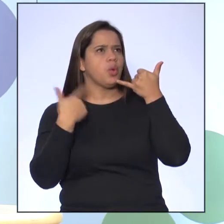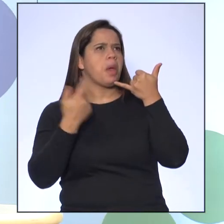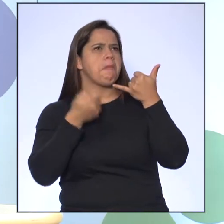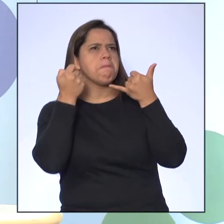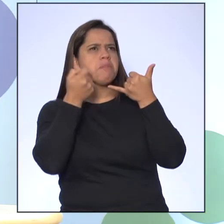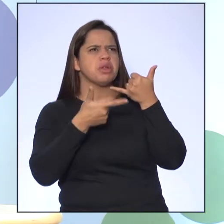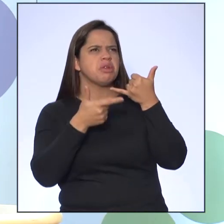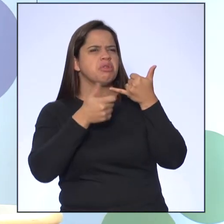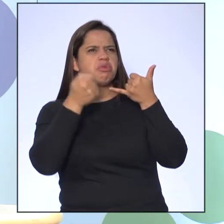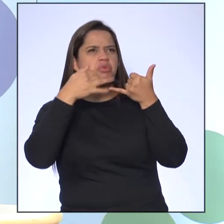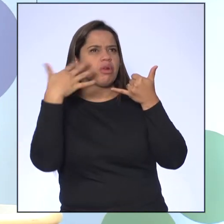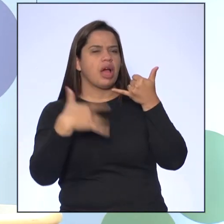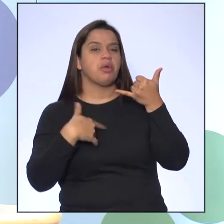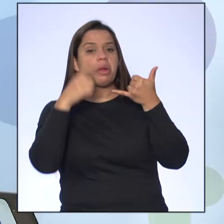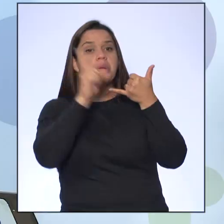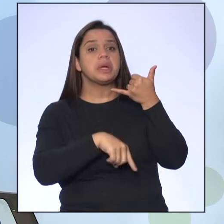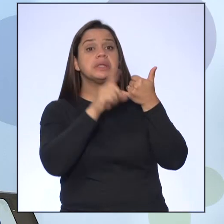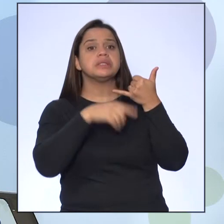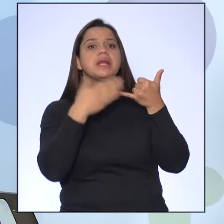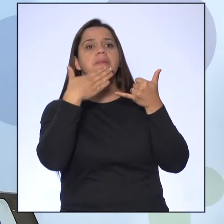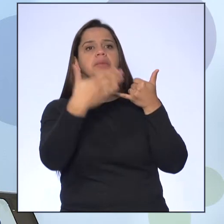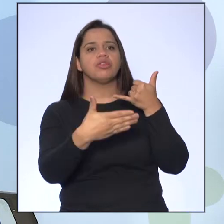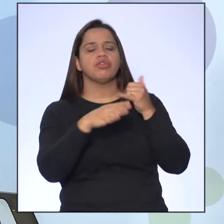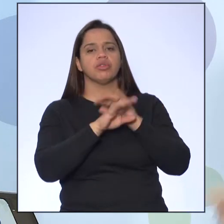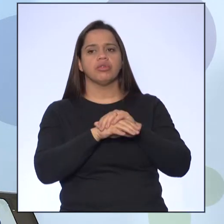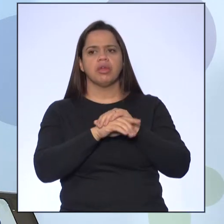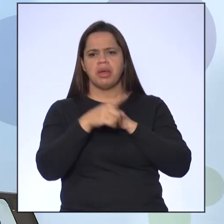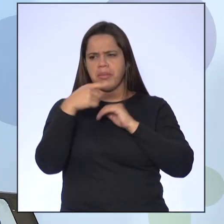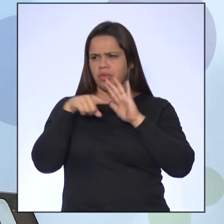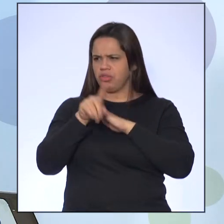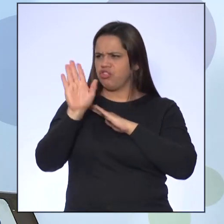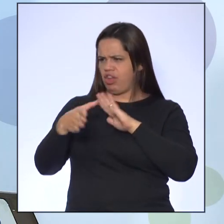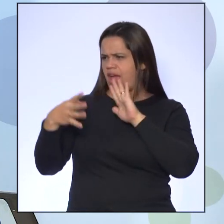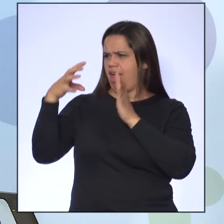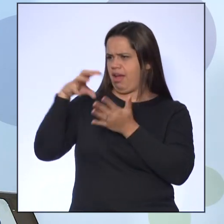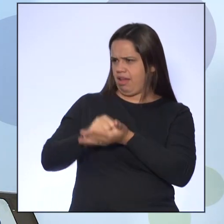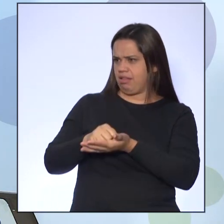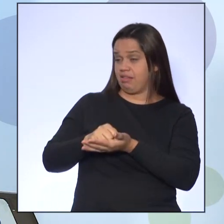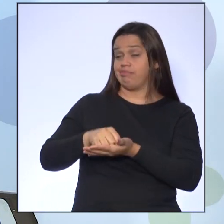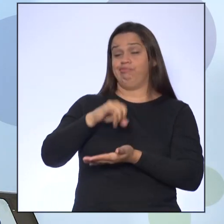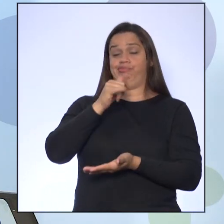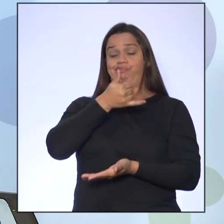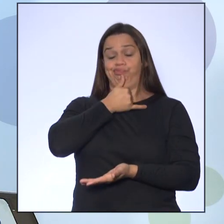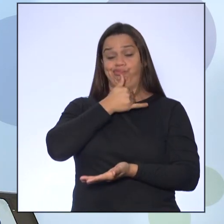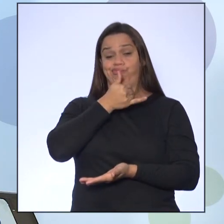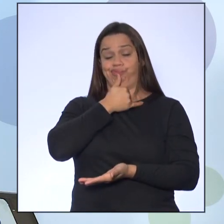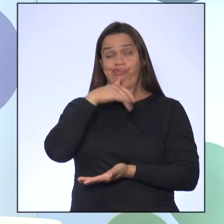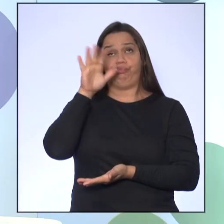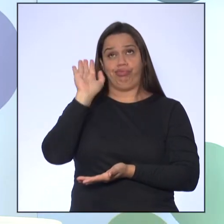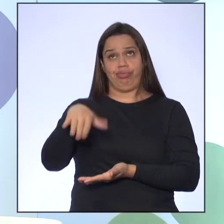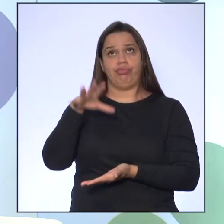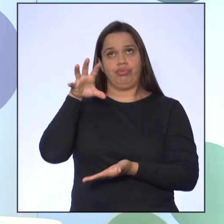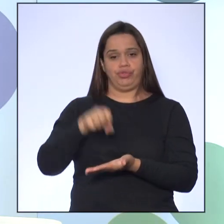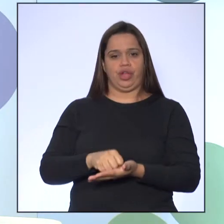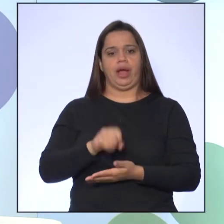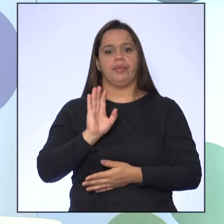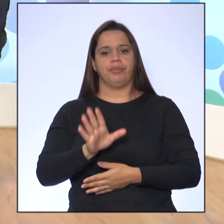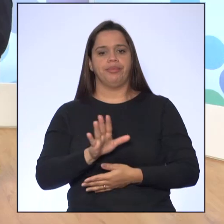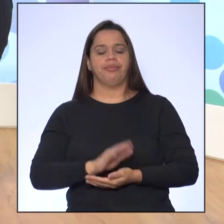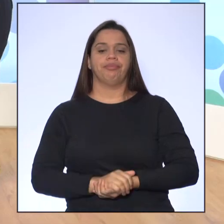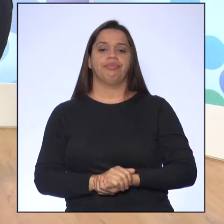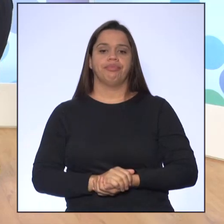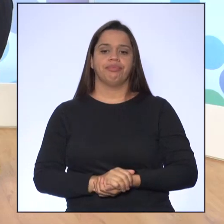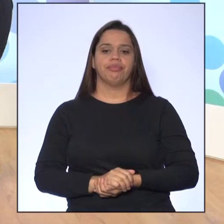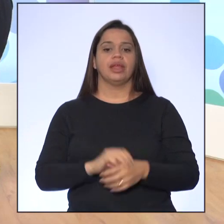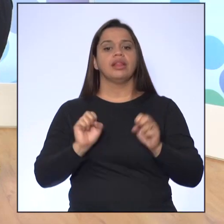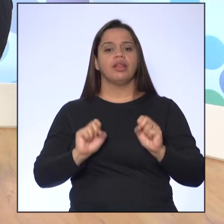quero cancelar esse pedido. O senhor já é cadastrado? Sim, sim, O infelizmente senhor já já é? sou cadastrado. Beleza. Então, se o